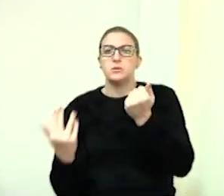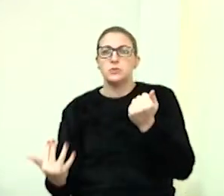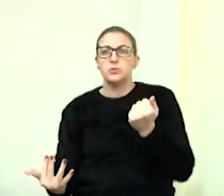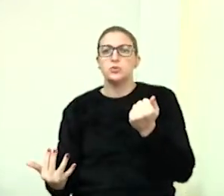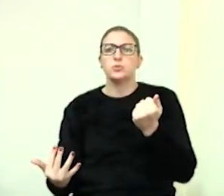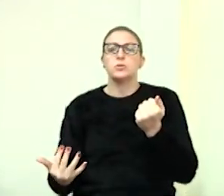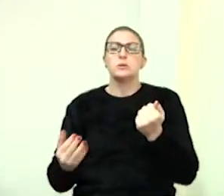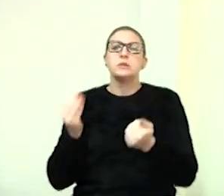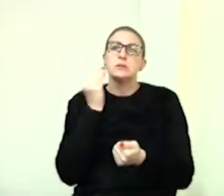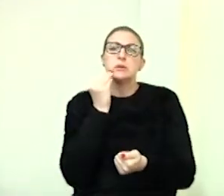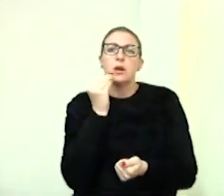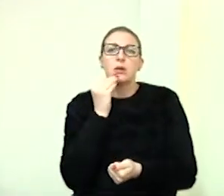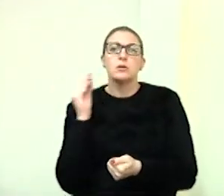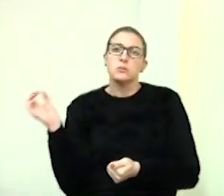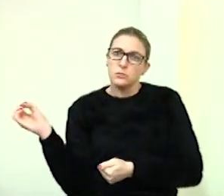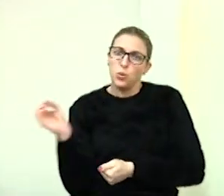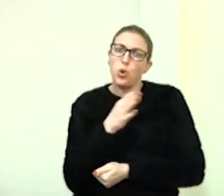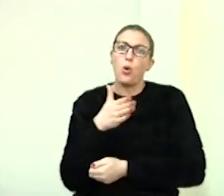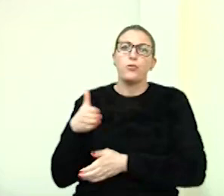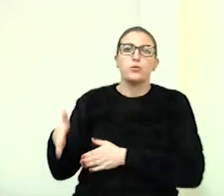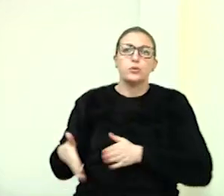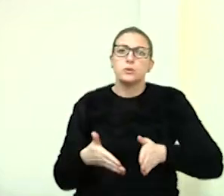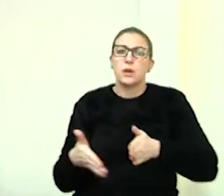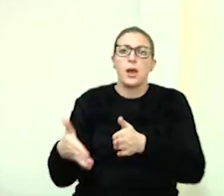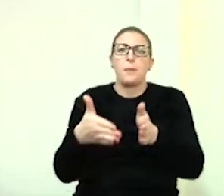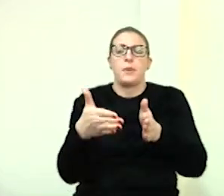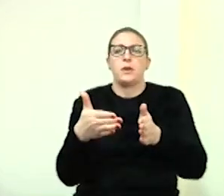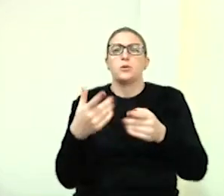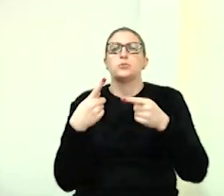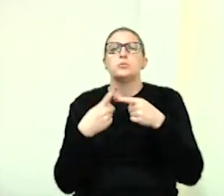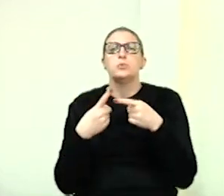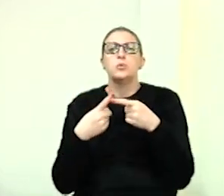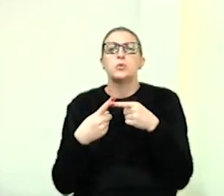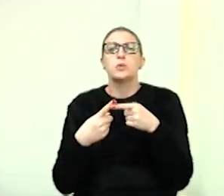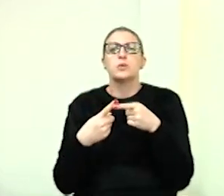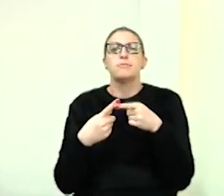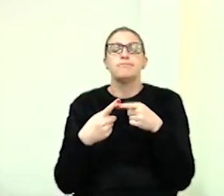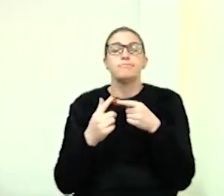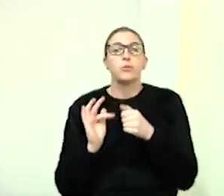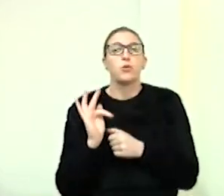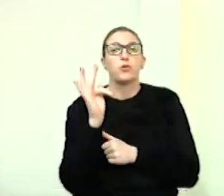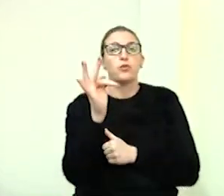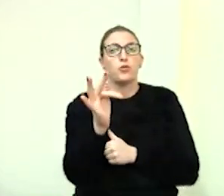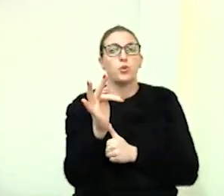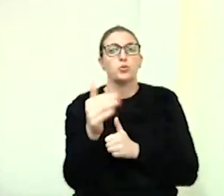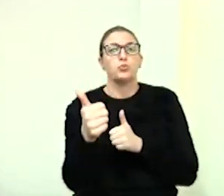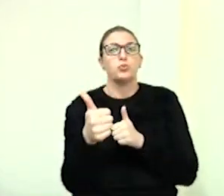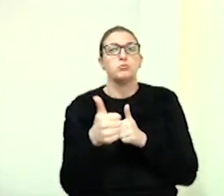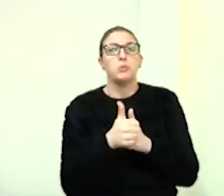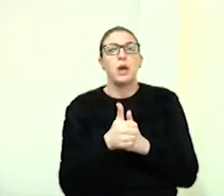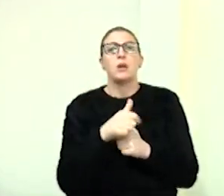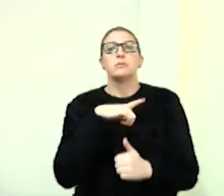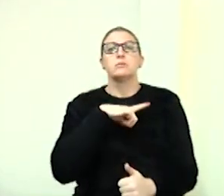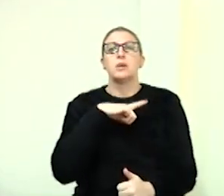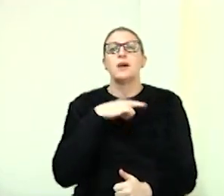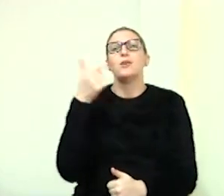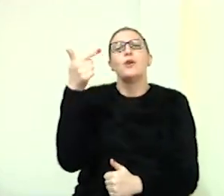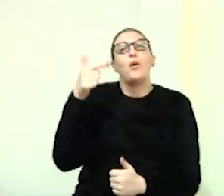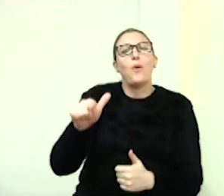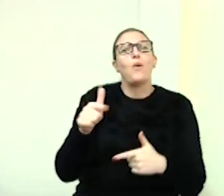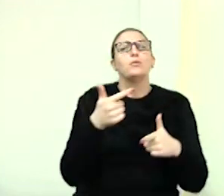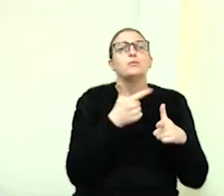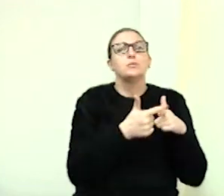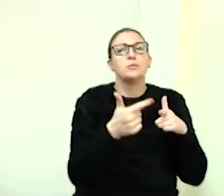alternativas. Senão, logo, logo, vamos nos deparar com outras situações, teremos que votar nova